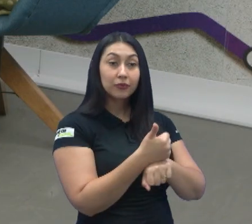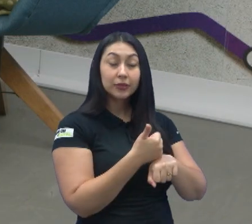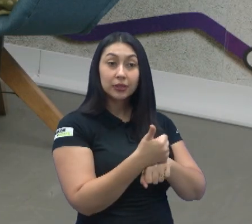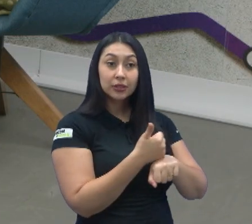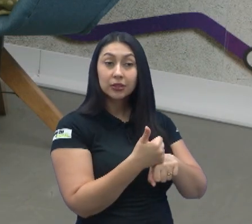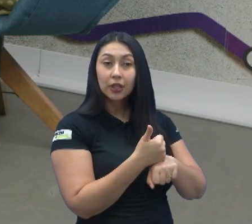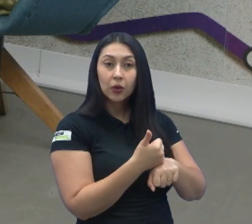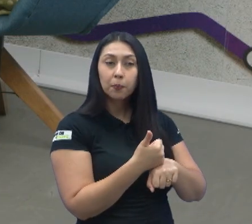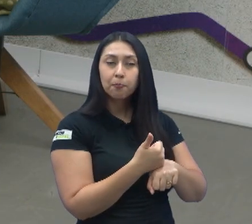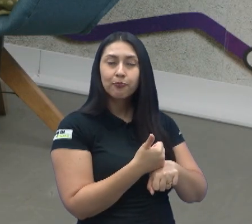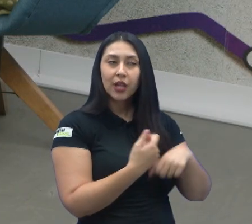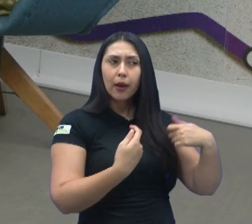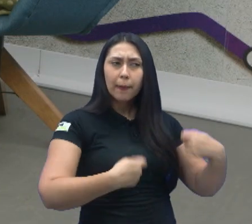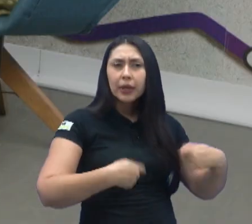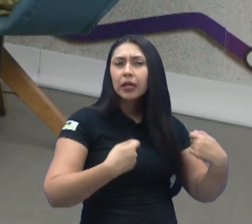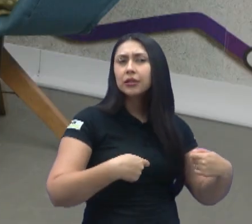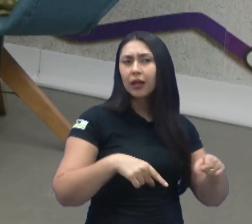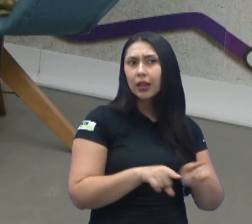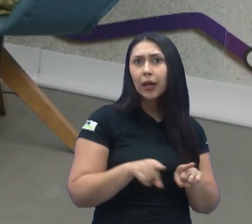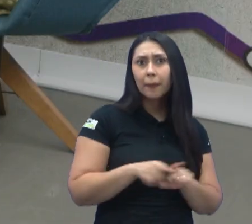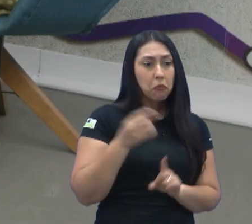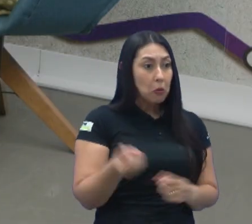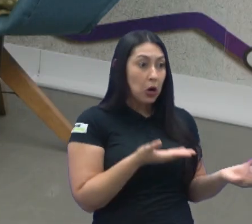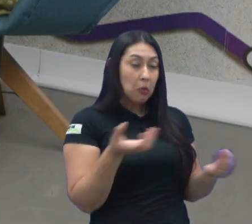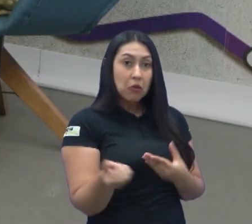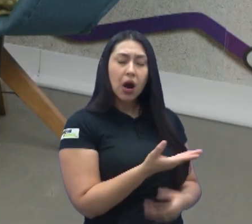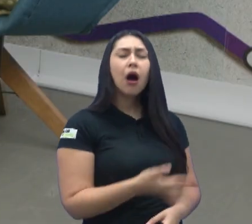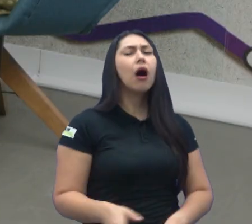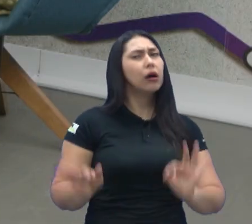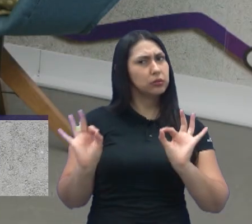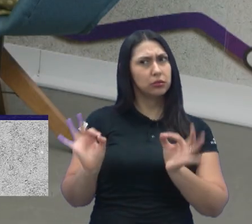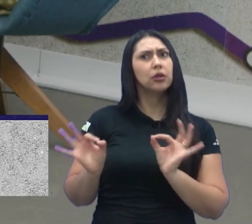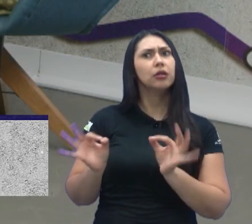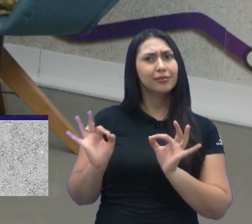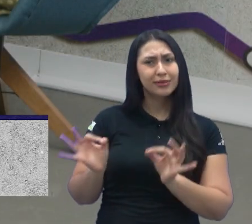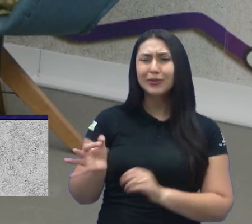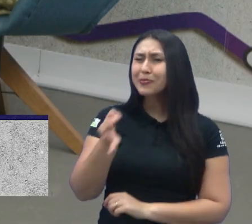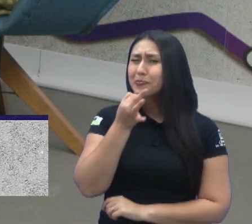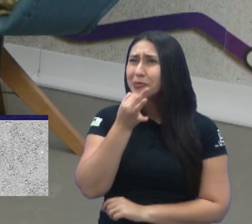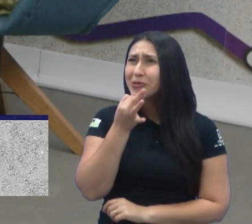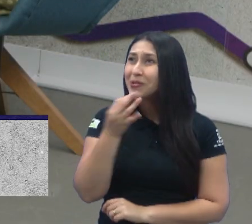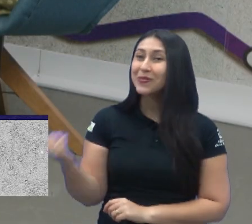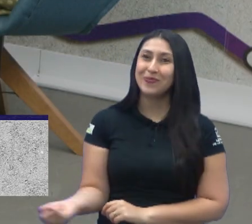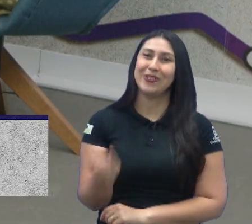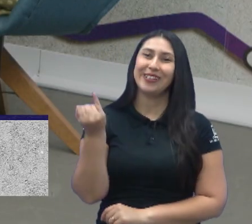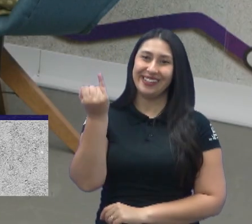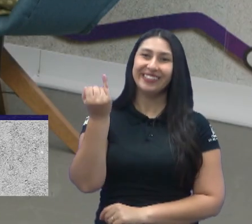ele precisa também estar se reinventando? De que forma? Com certeza, Rafa. Esse é um comentário super importante,